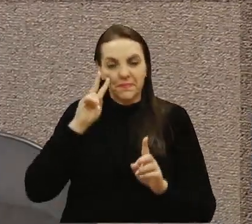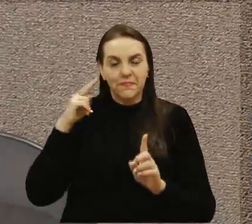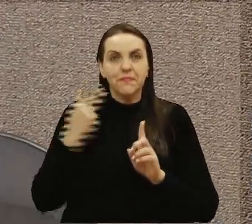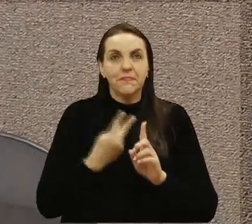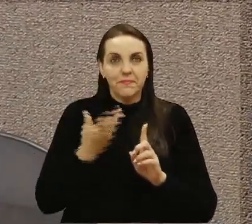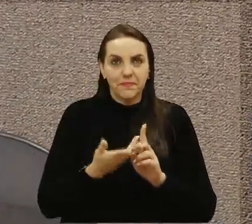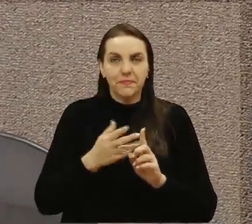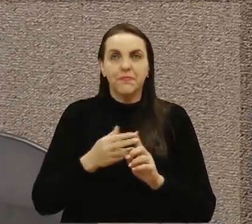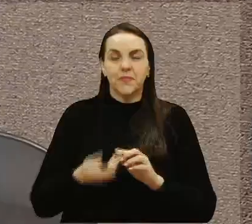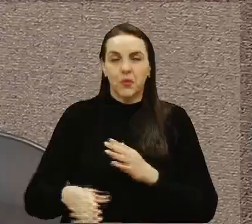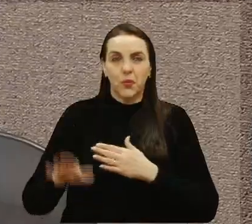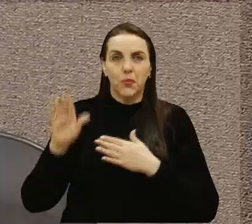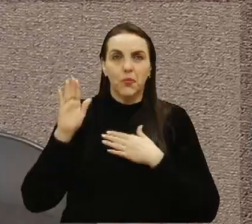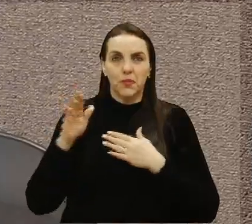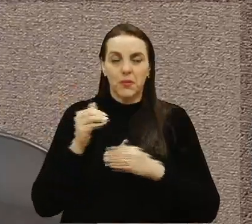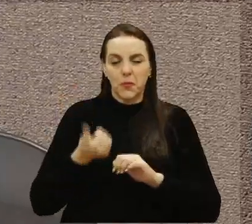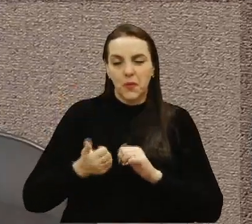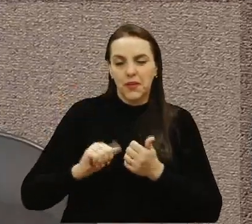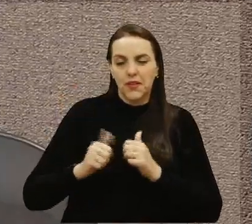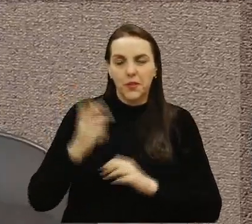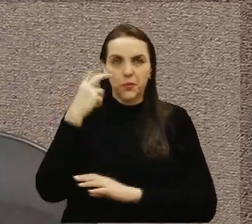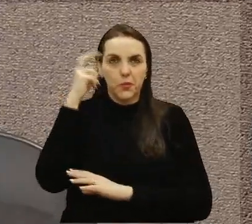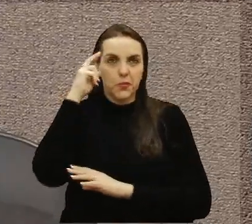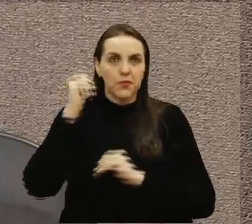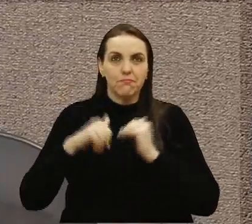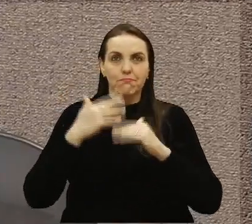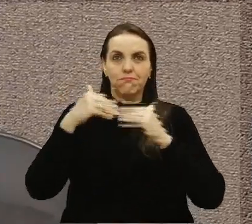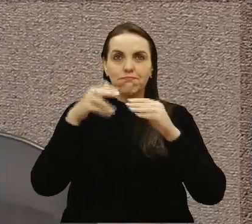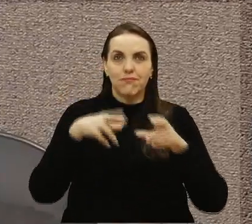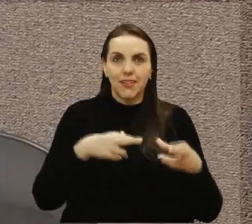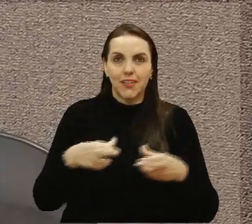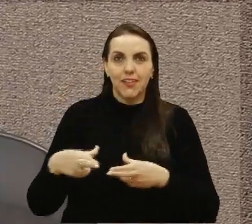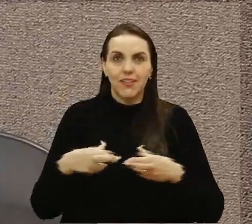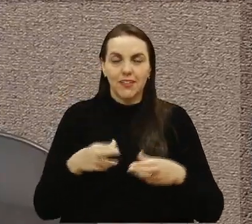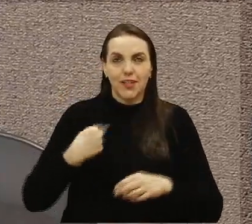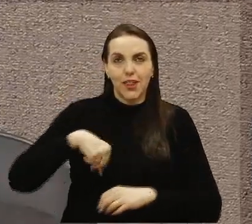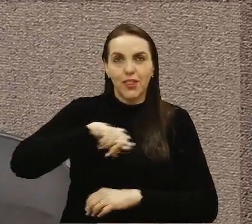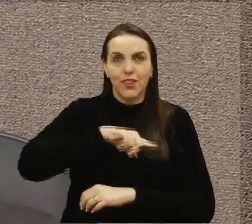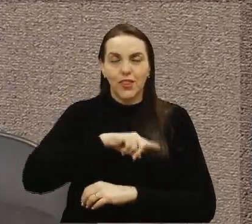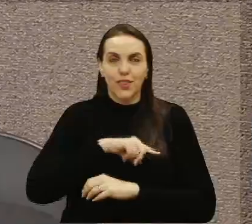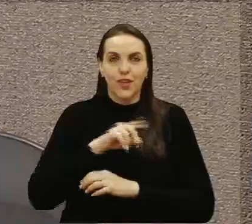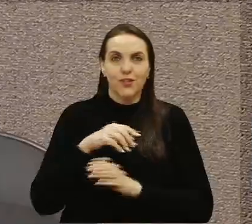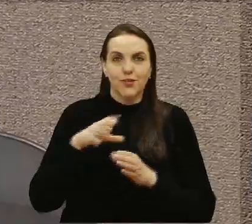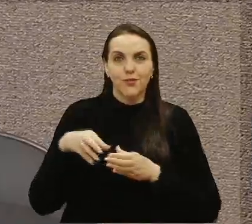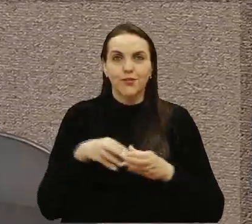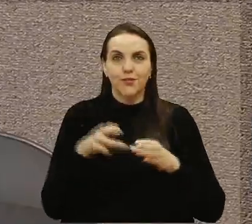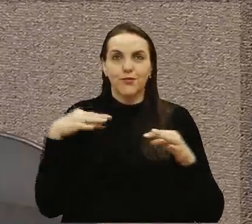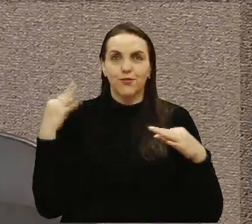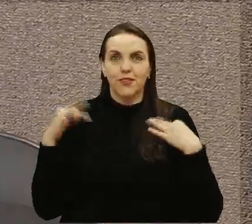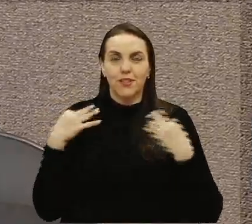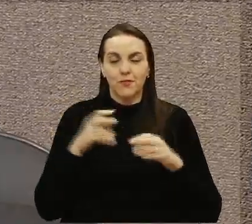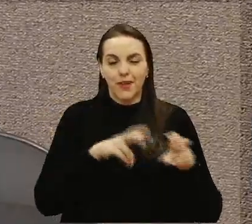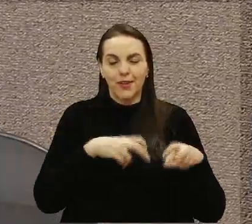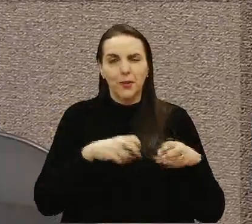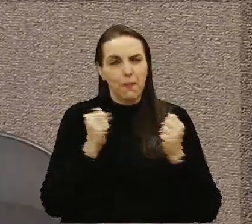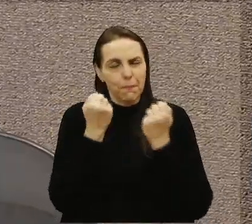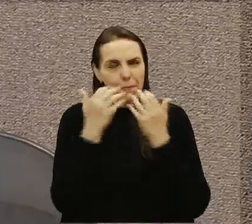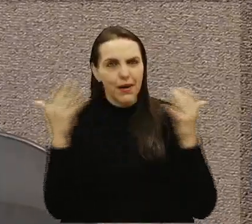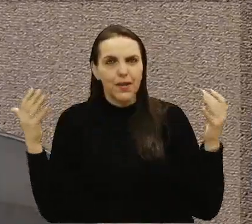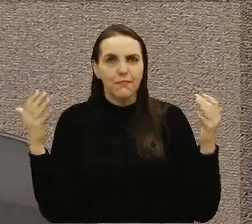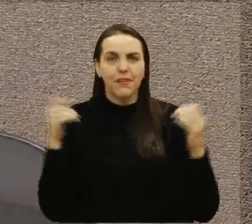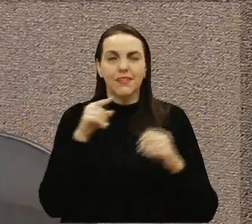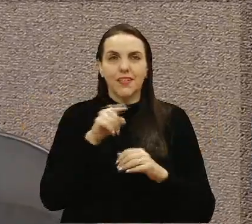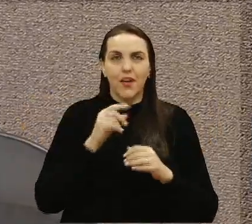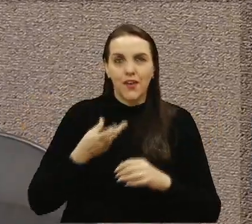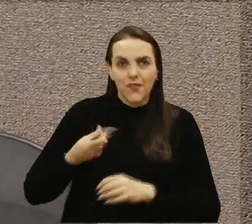com a qualidade, com a cultura, com o desenvolvimento da região, do nosso turismo e da nossa agricultura. Parabéns. Parabéns, vida longa, La Casa Nostra,